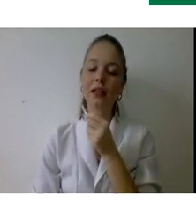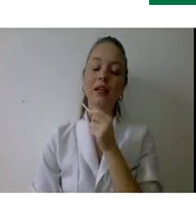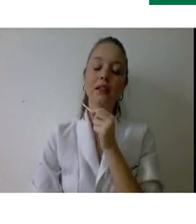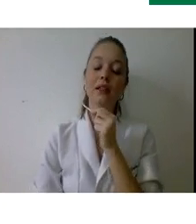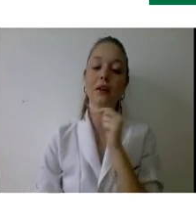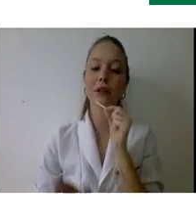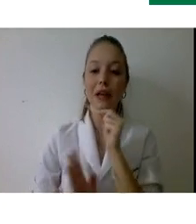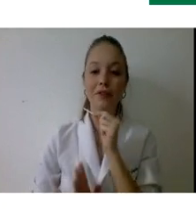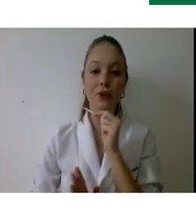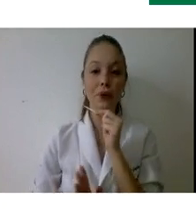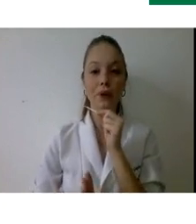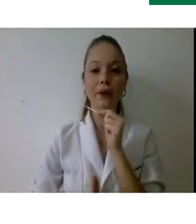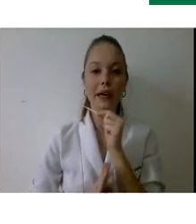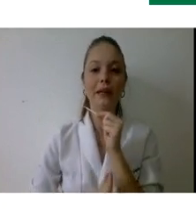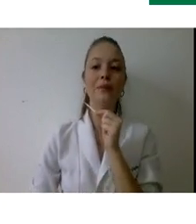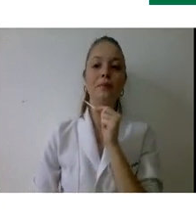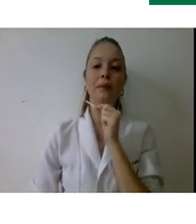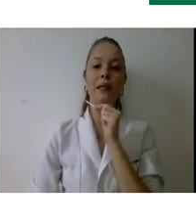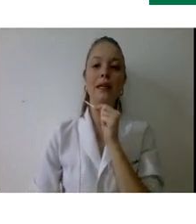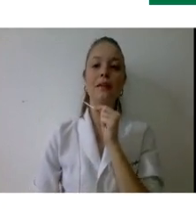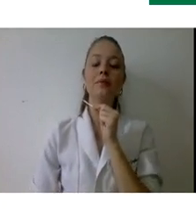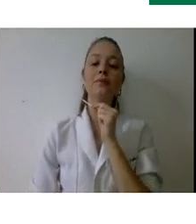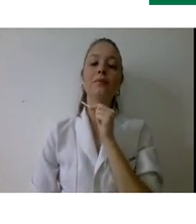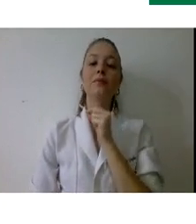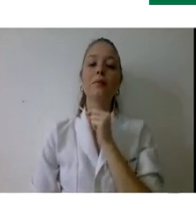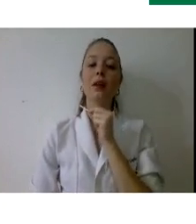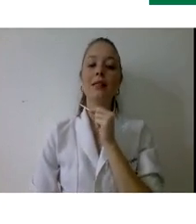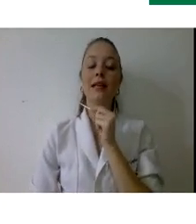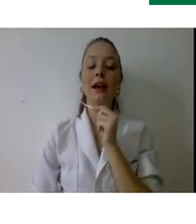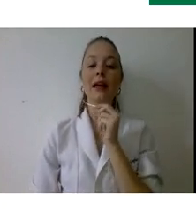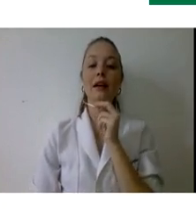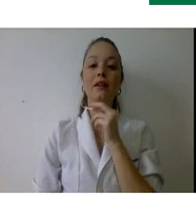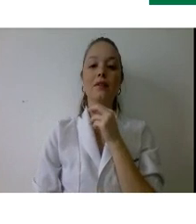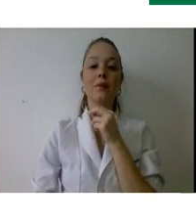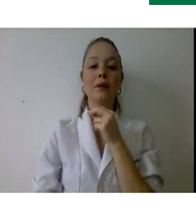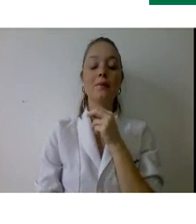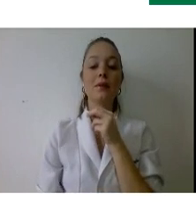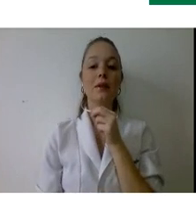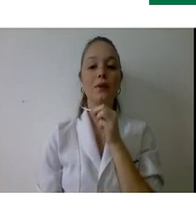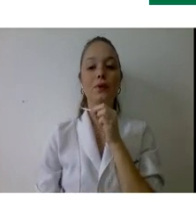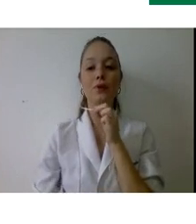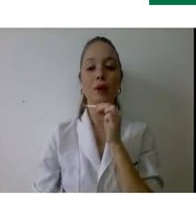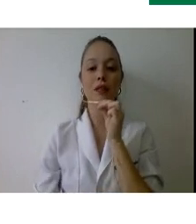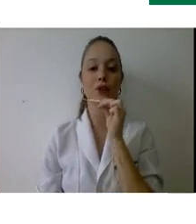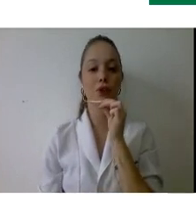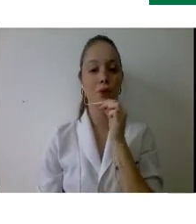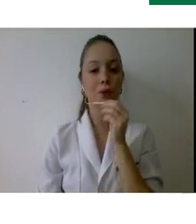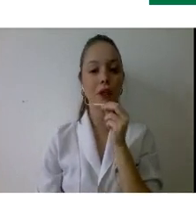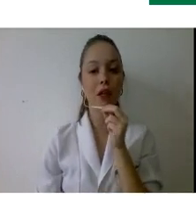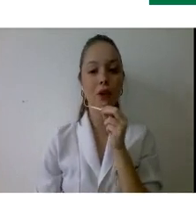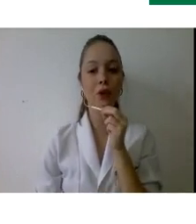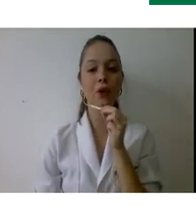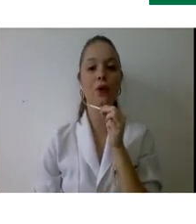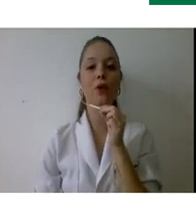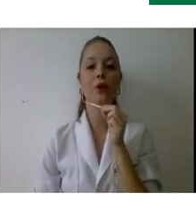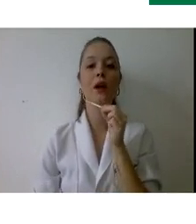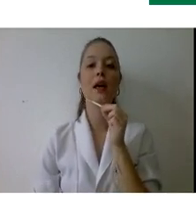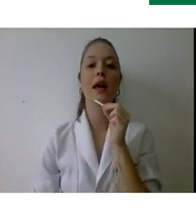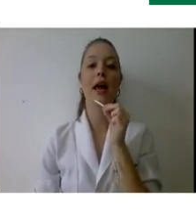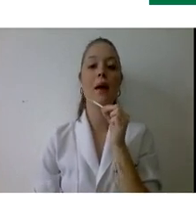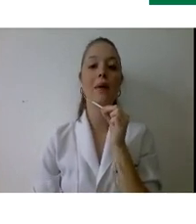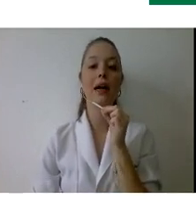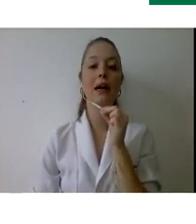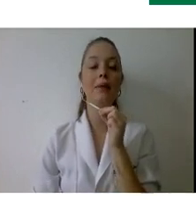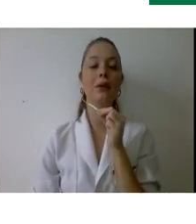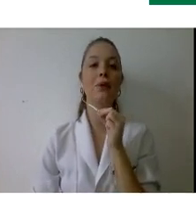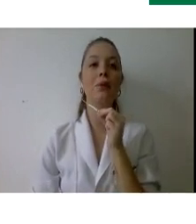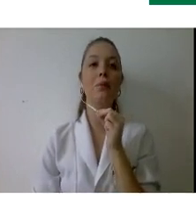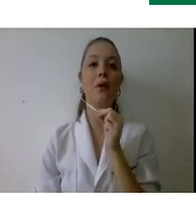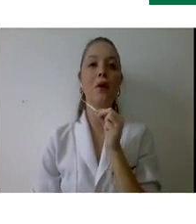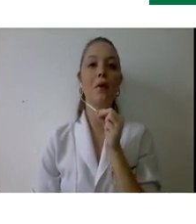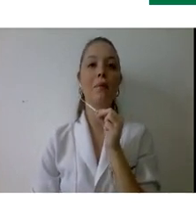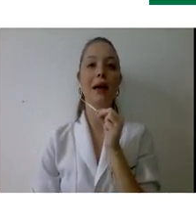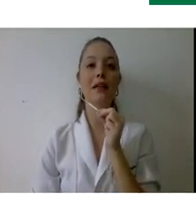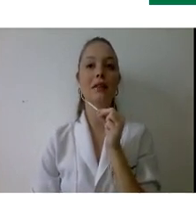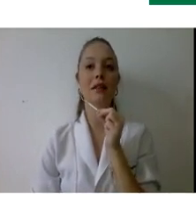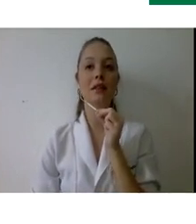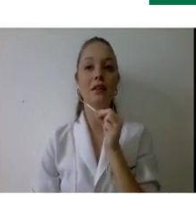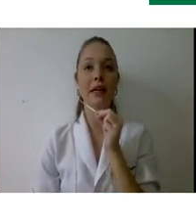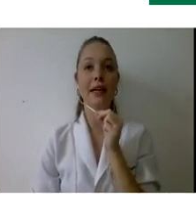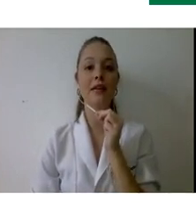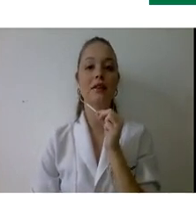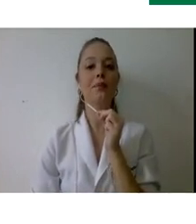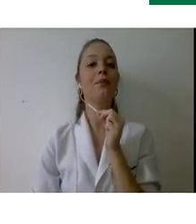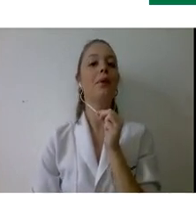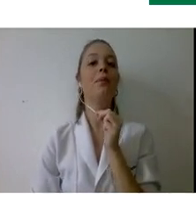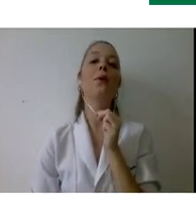queimadura, tá? Não deve colocar, beleza? Se a criança, mesmo assim, continuar sentindo muita dor, é uma queimadura um pouco